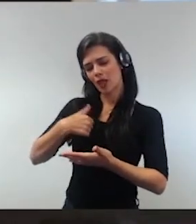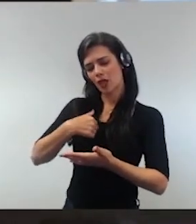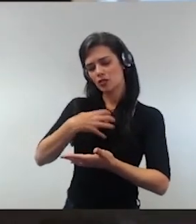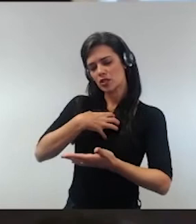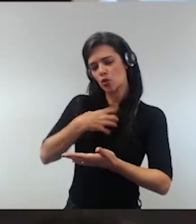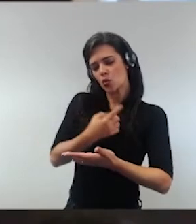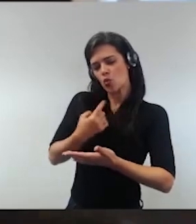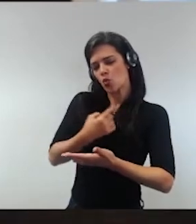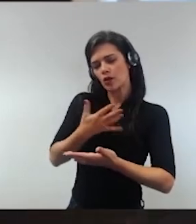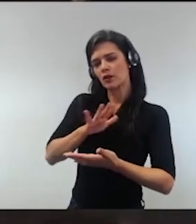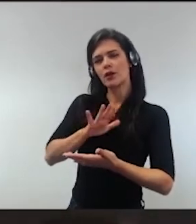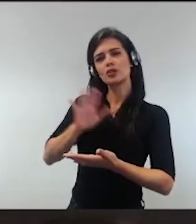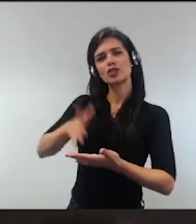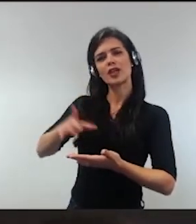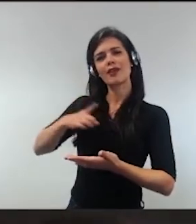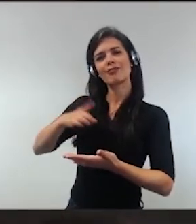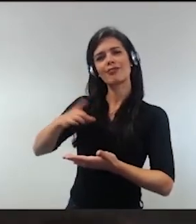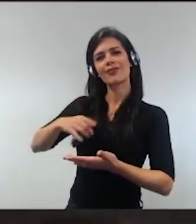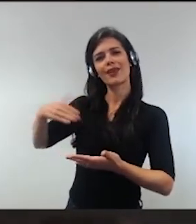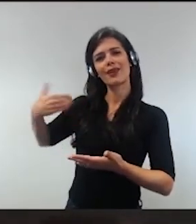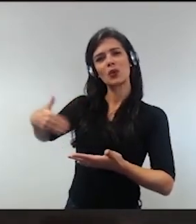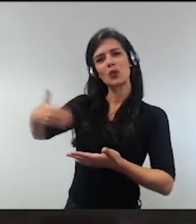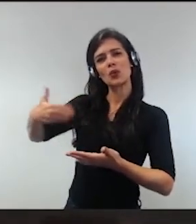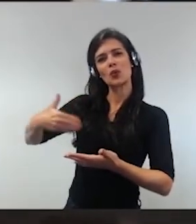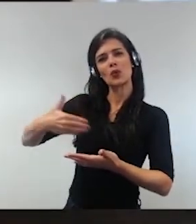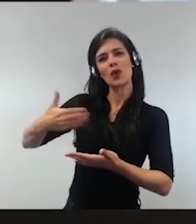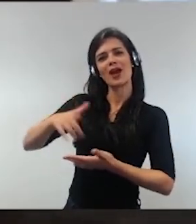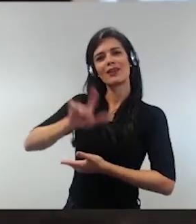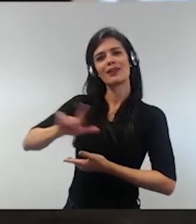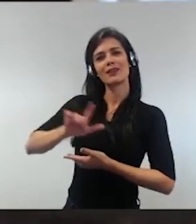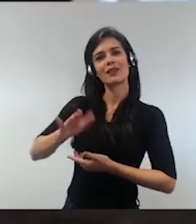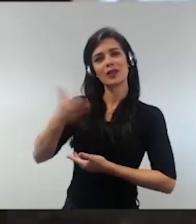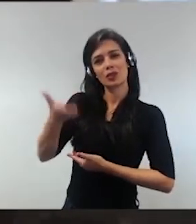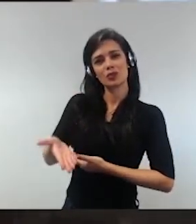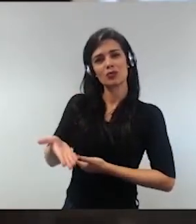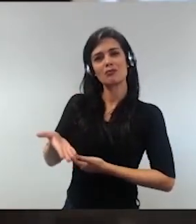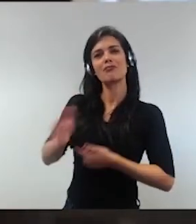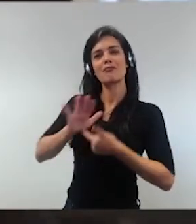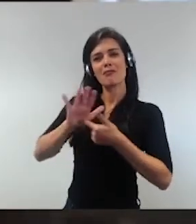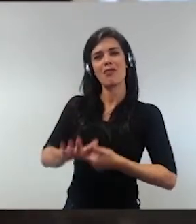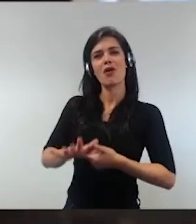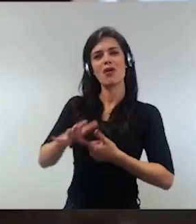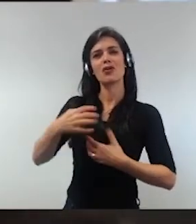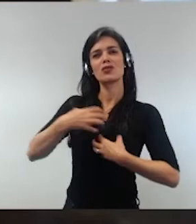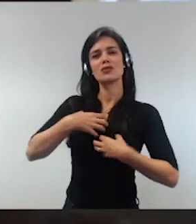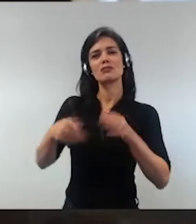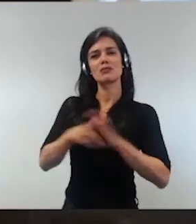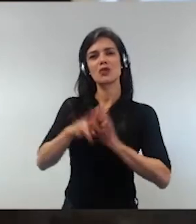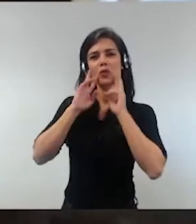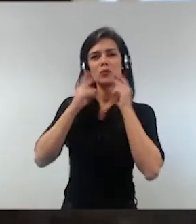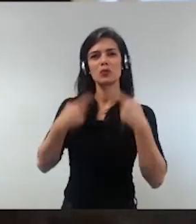único. Isso já vem sendo sentido pelo ser humano há muitos anos. E aí, nesse momento